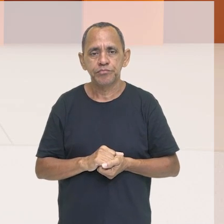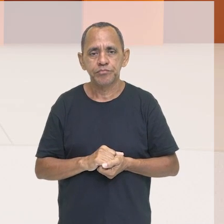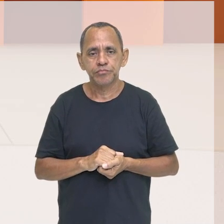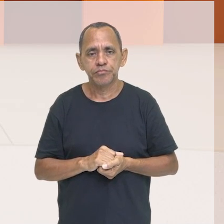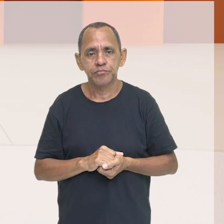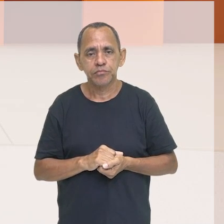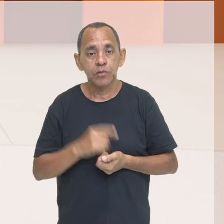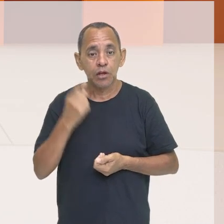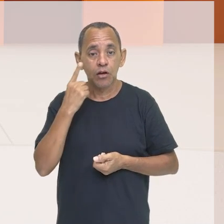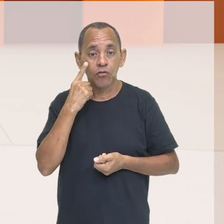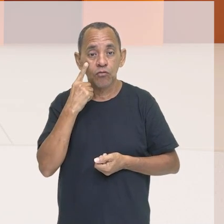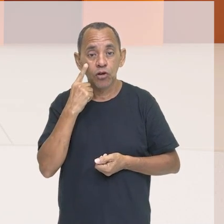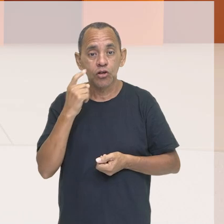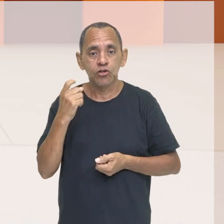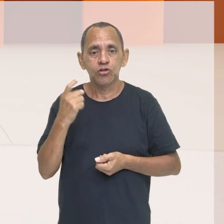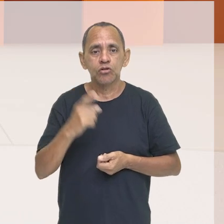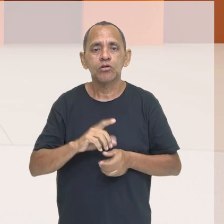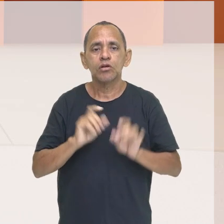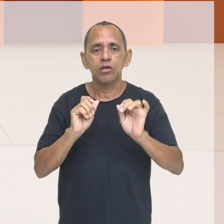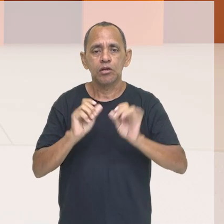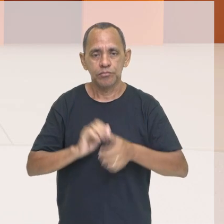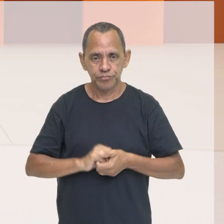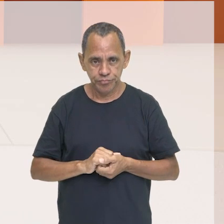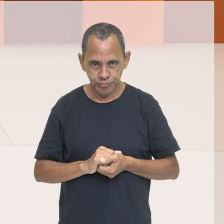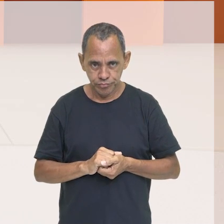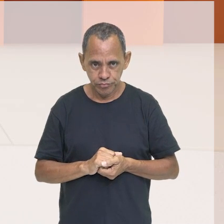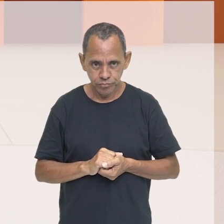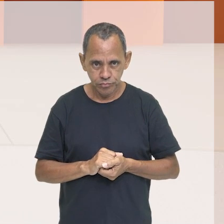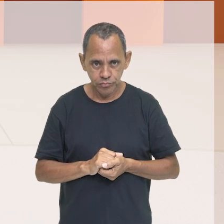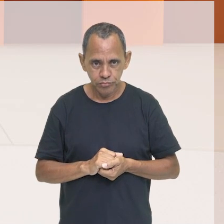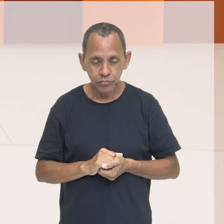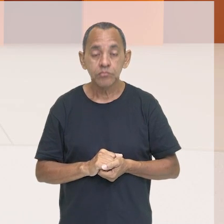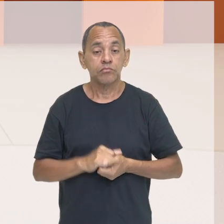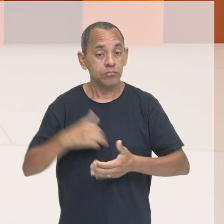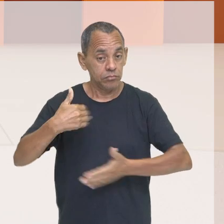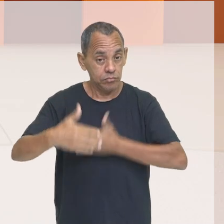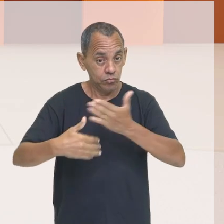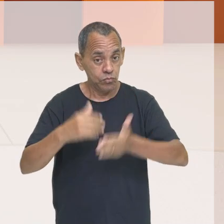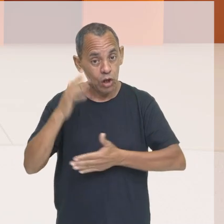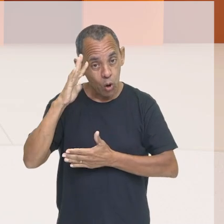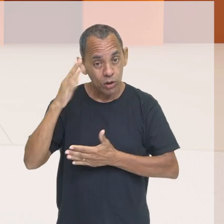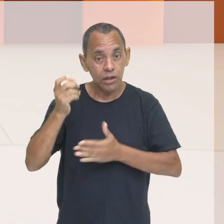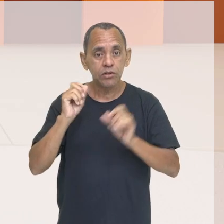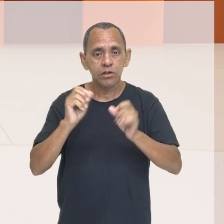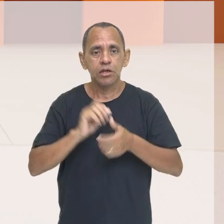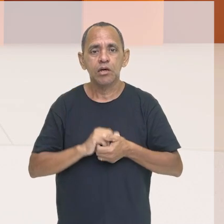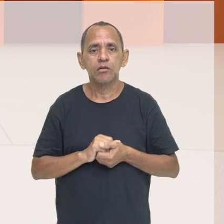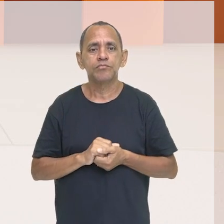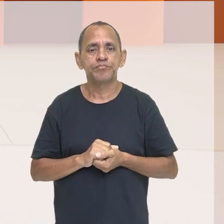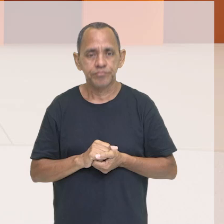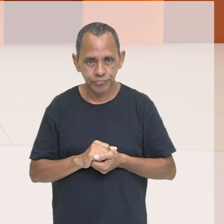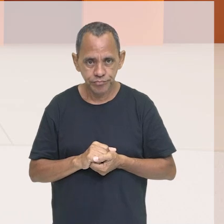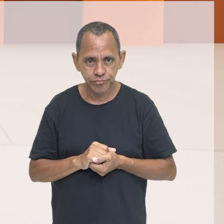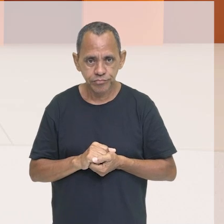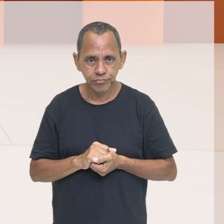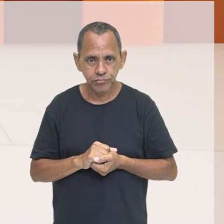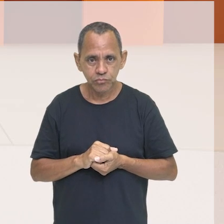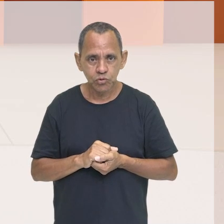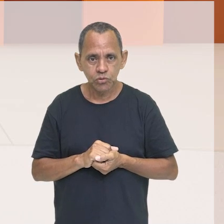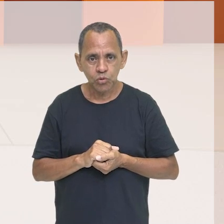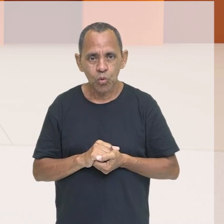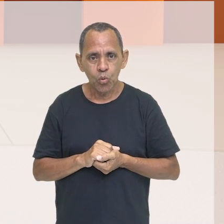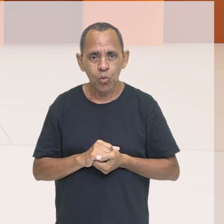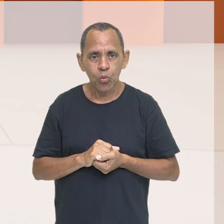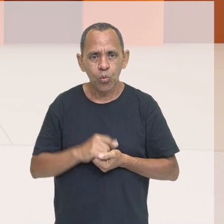sua teoria. Nesse processo, acontece um mútuo reconhecimento, que é o reconhecimento de